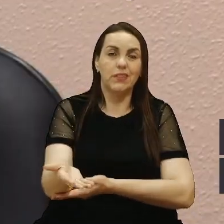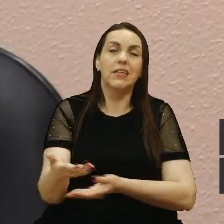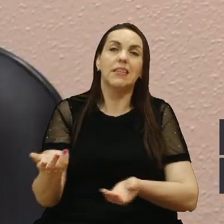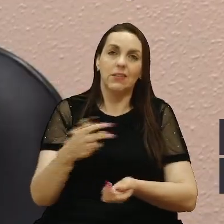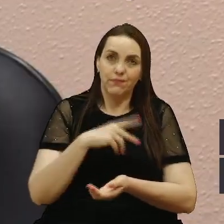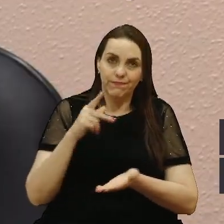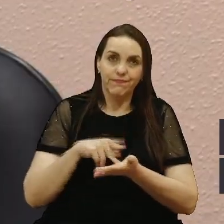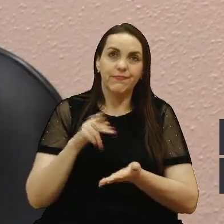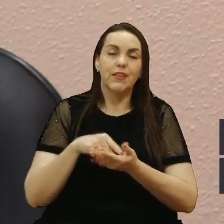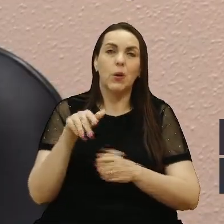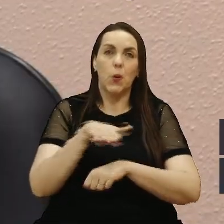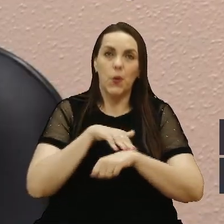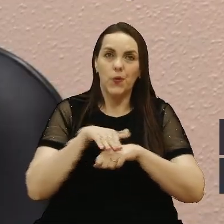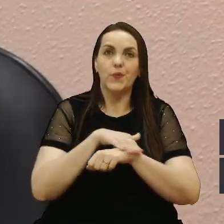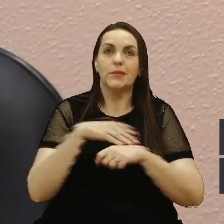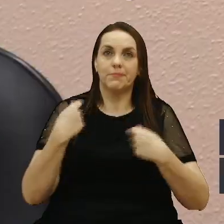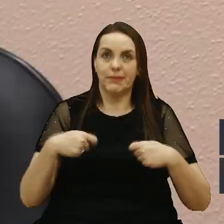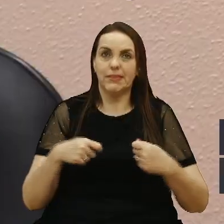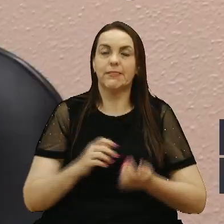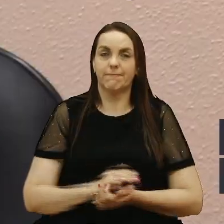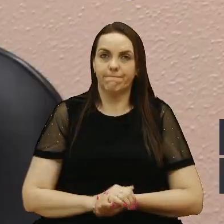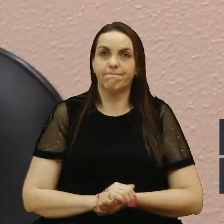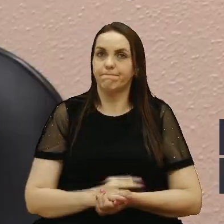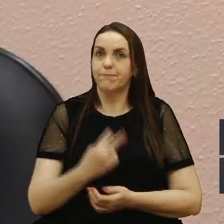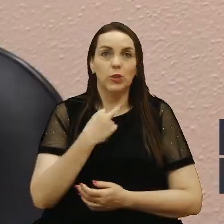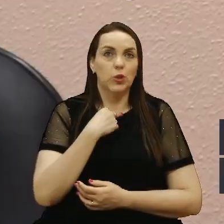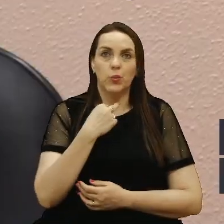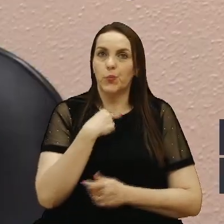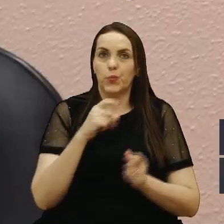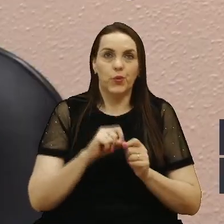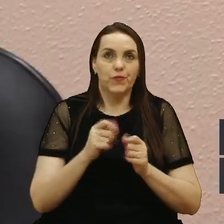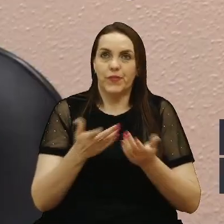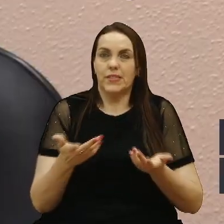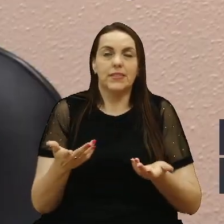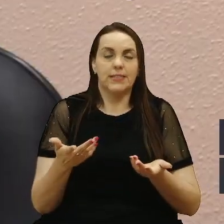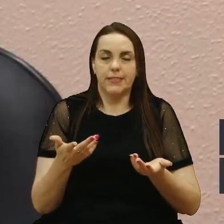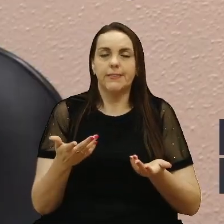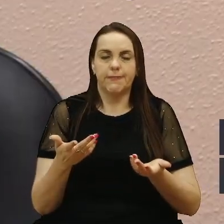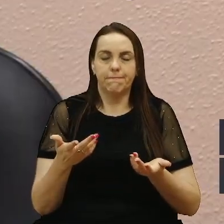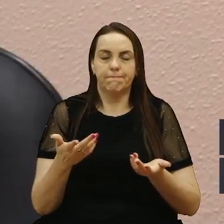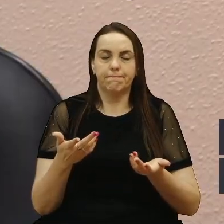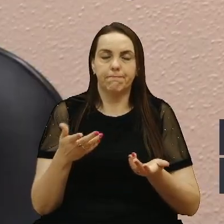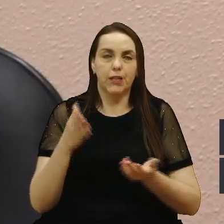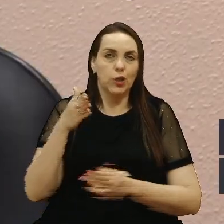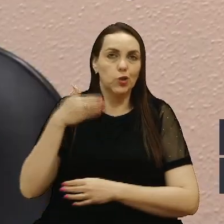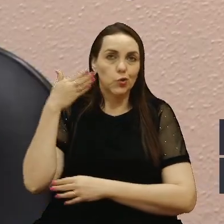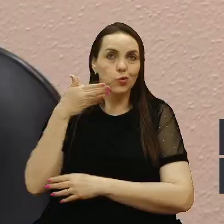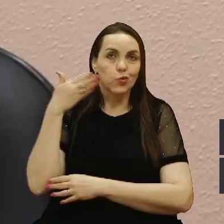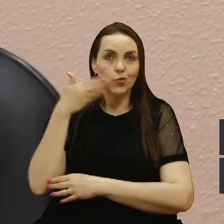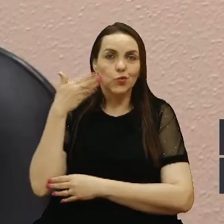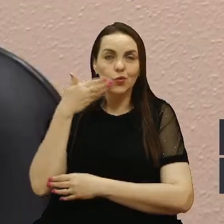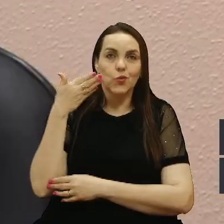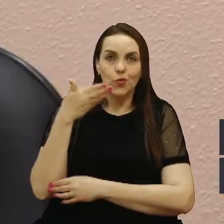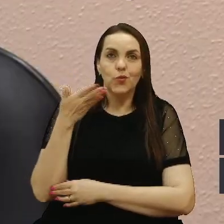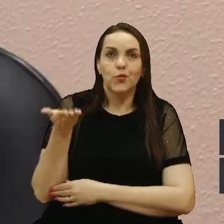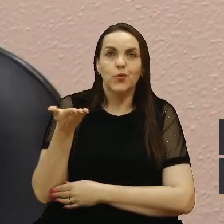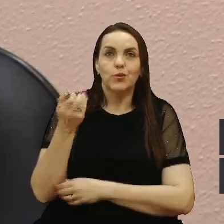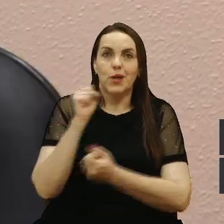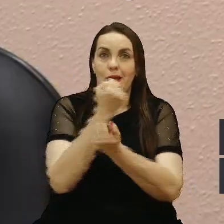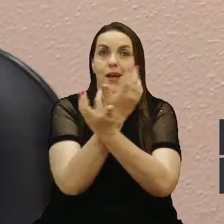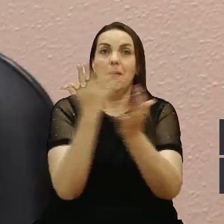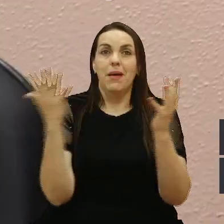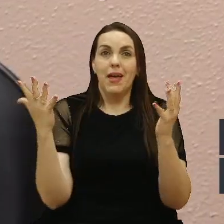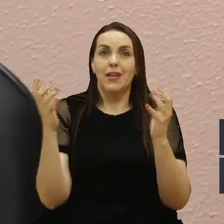precisamos conversar, porque nós não podemos fazer com que o serviço, com que o discurso, senhor presidente, sobre o meio ambiente seja